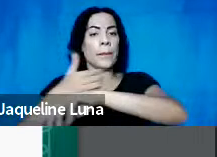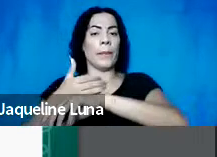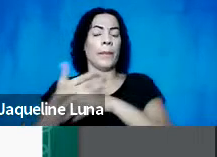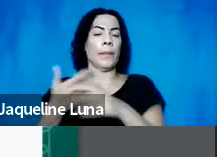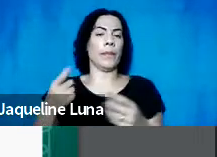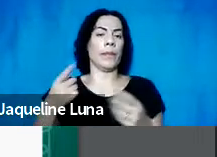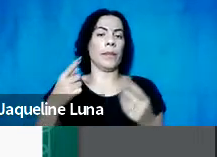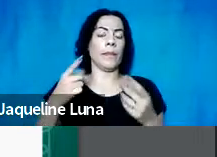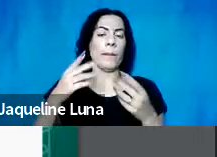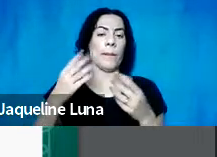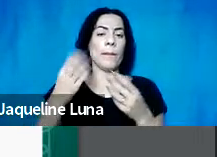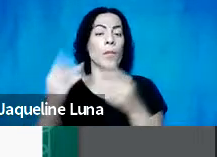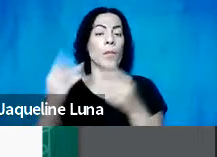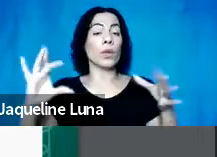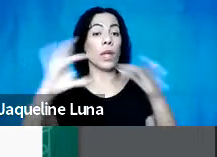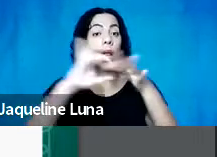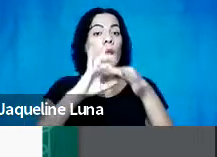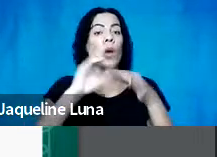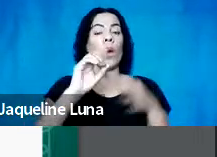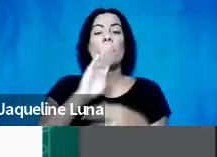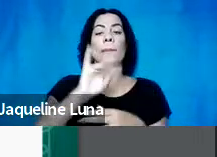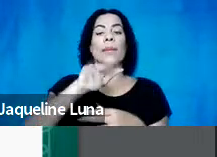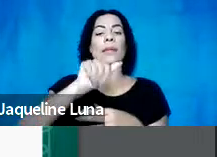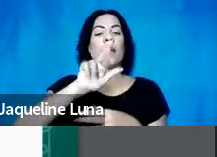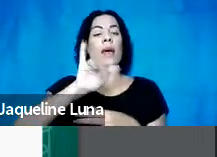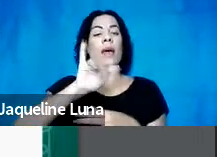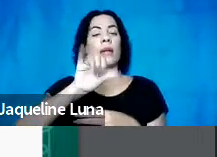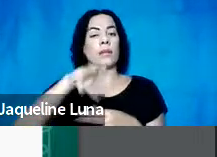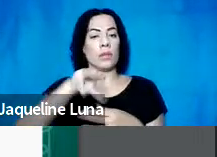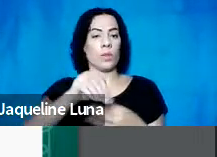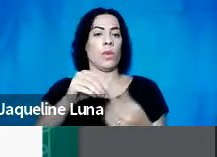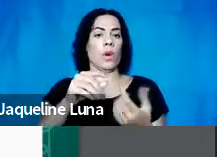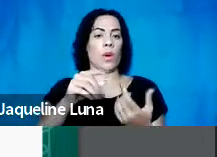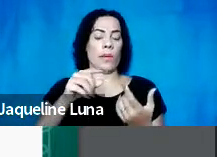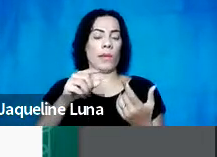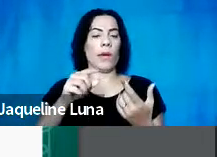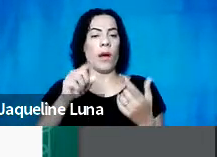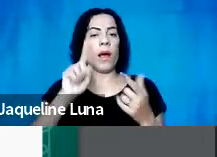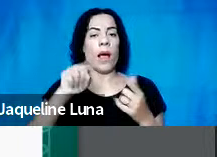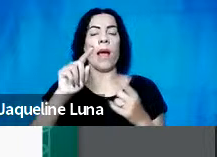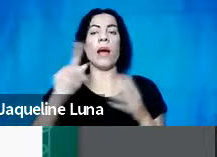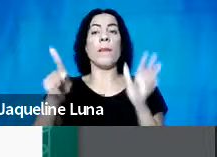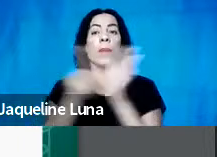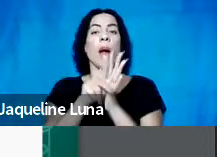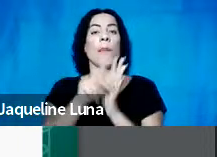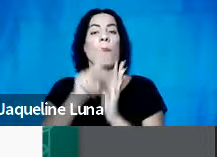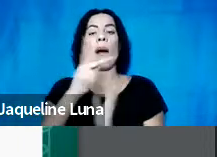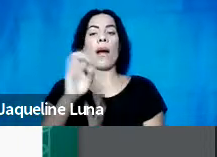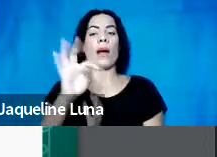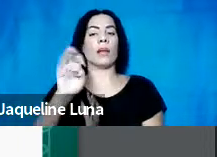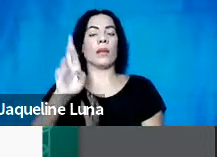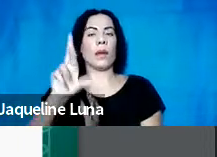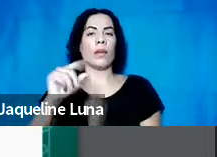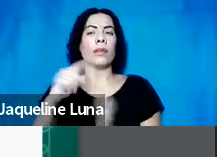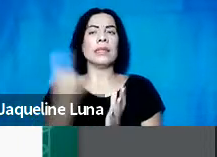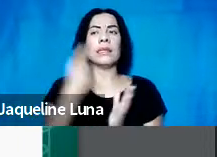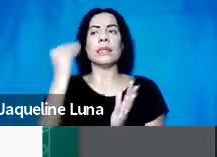muito ligado ao binarismo mesmo, né, assim, aos heterossexuais, então a gente tenta ao